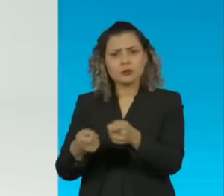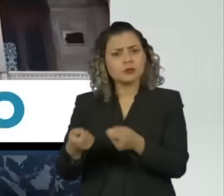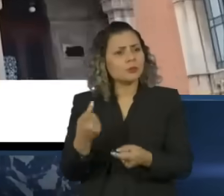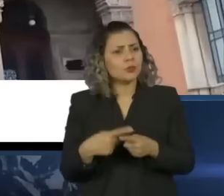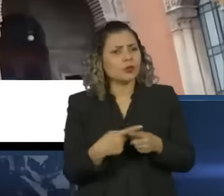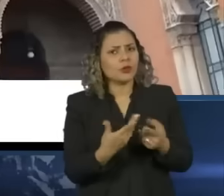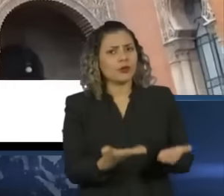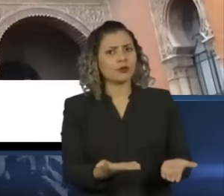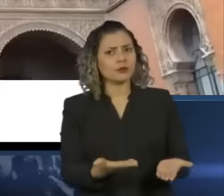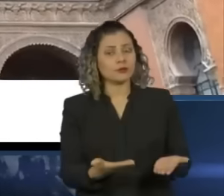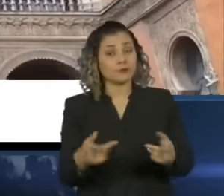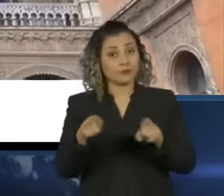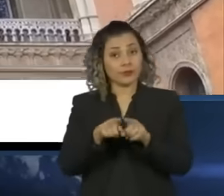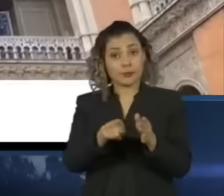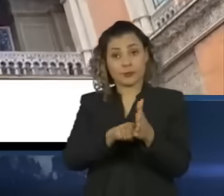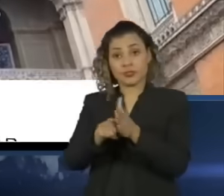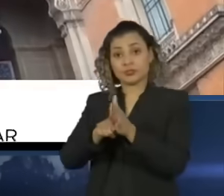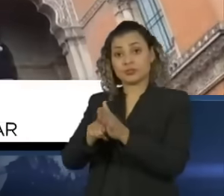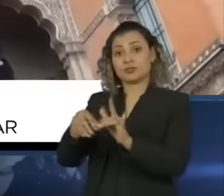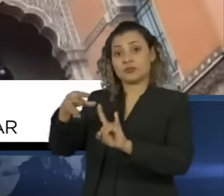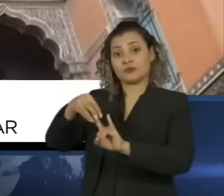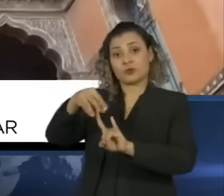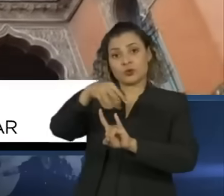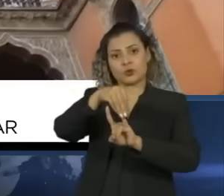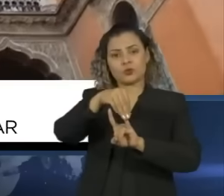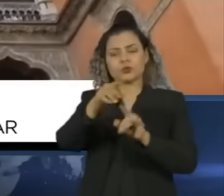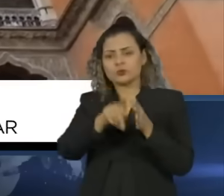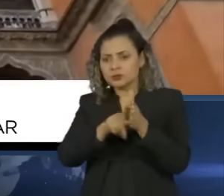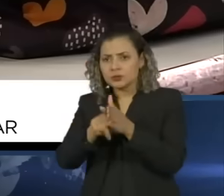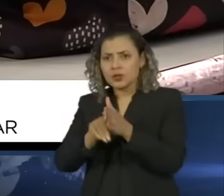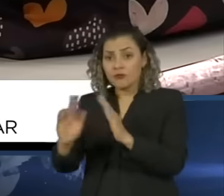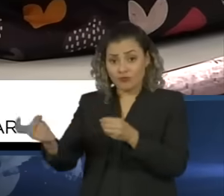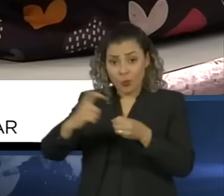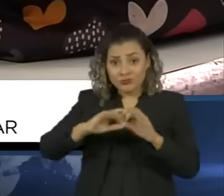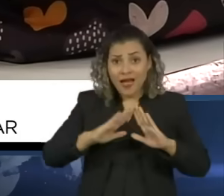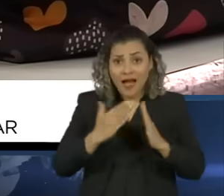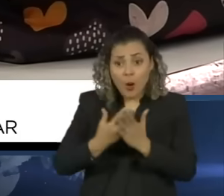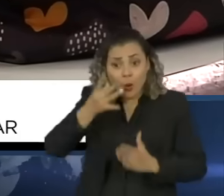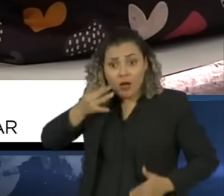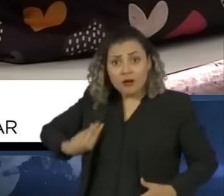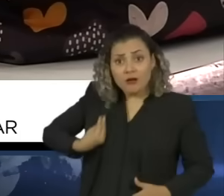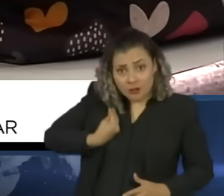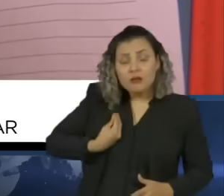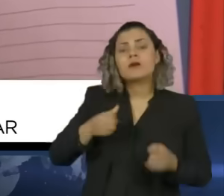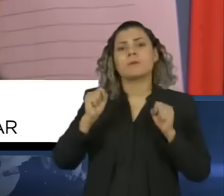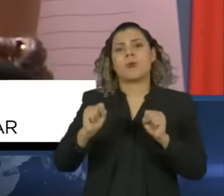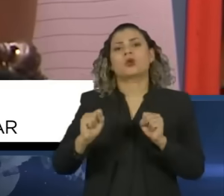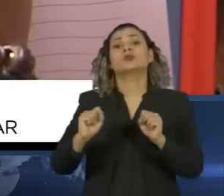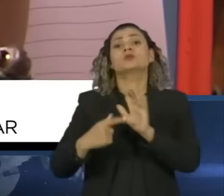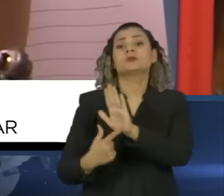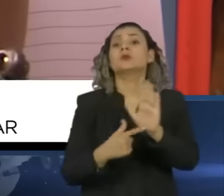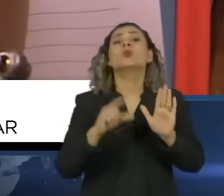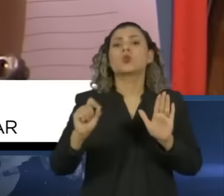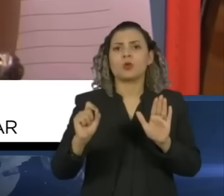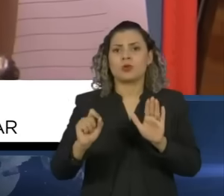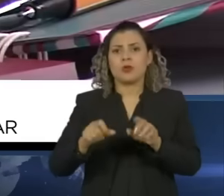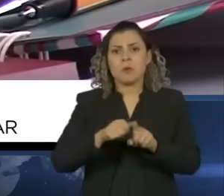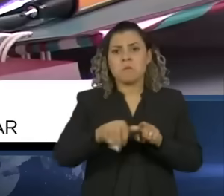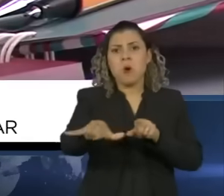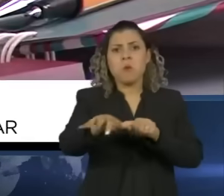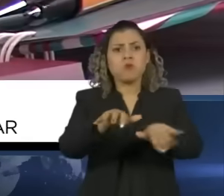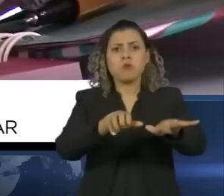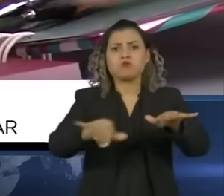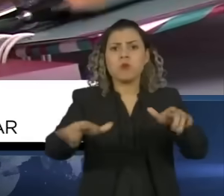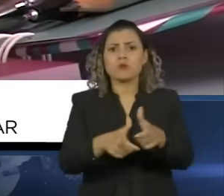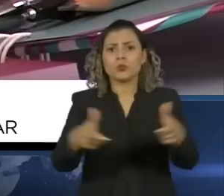coronavírus. Pesquisa da Fiocruz aponta que retorno às aulas presenciais pode representar risco de contaminação de